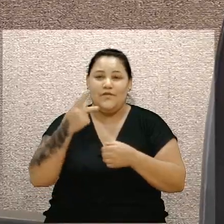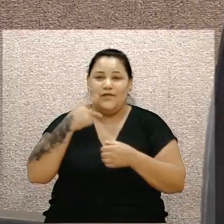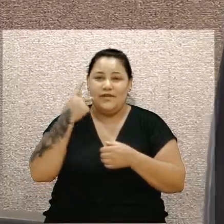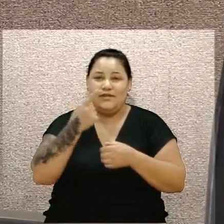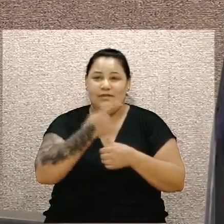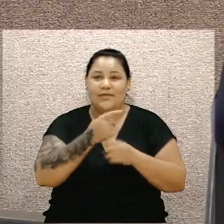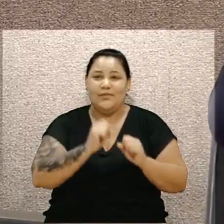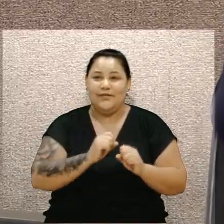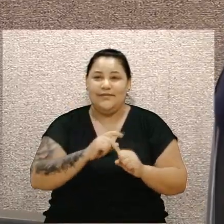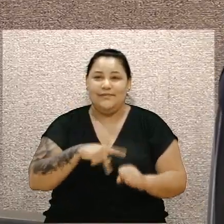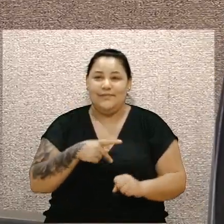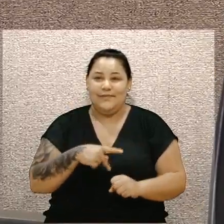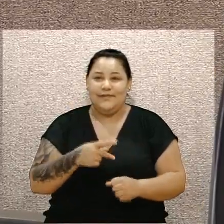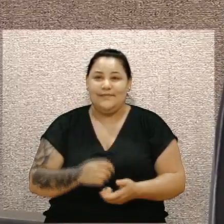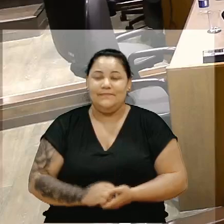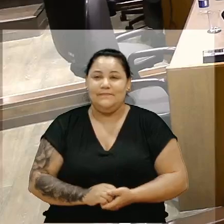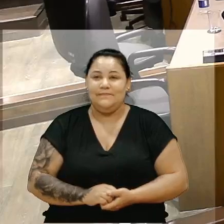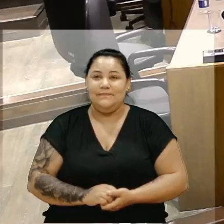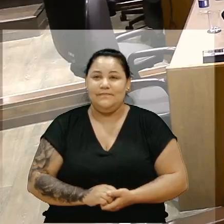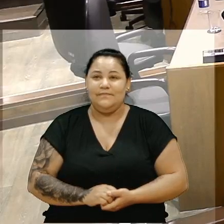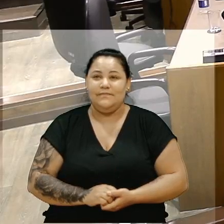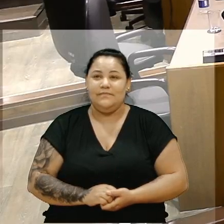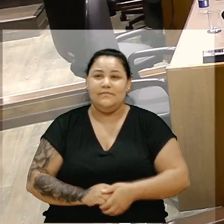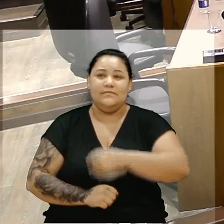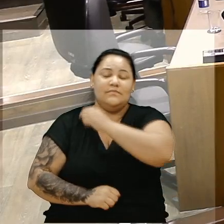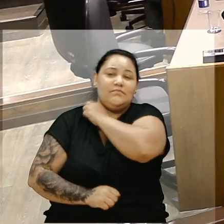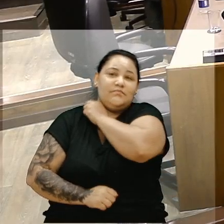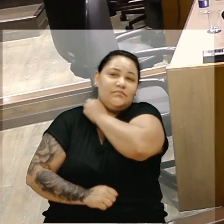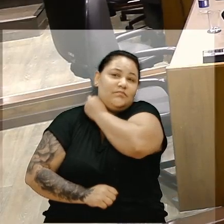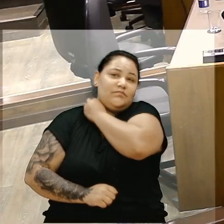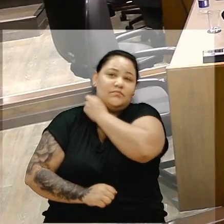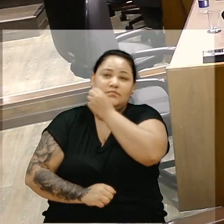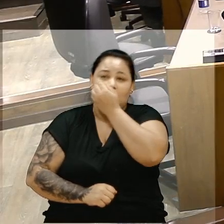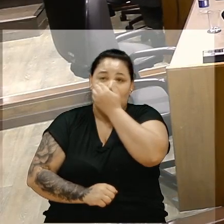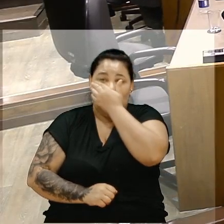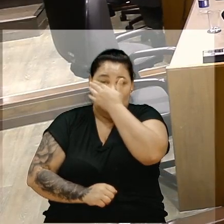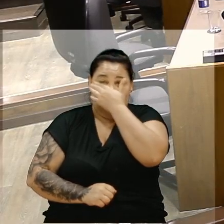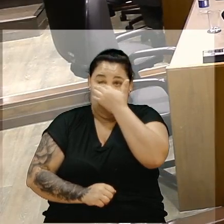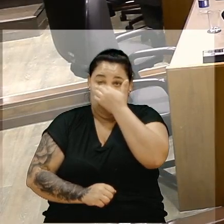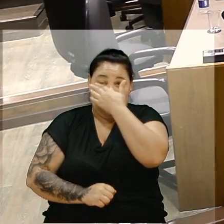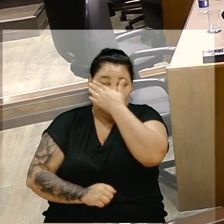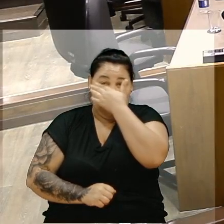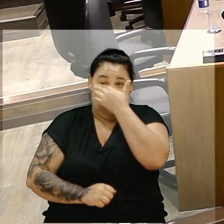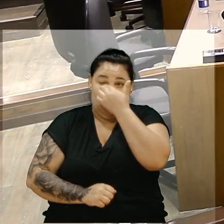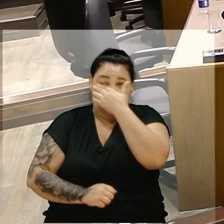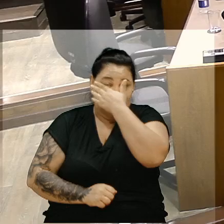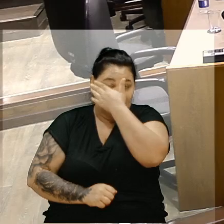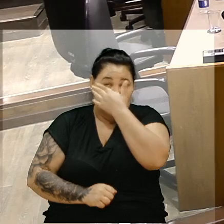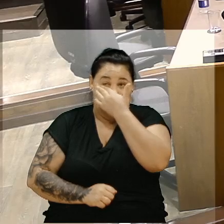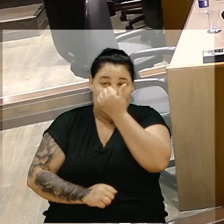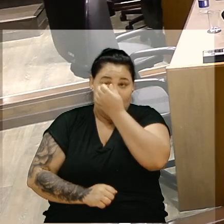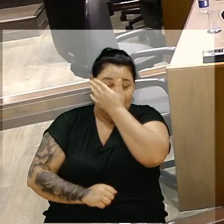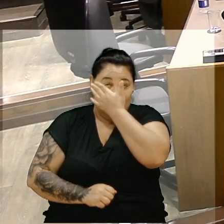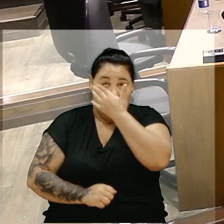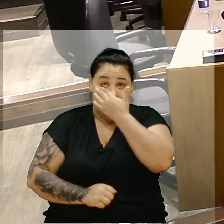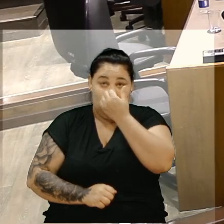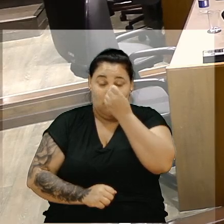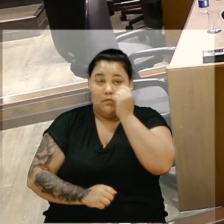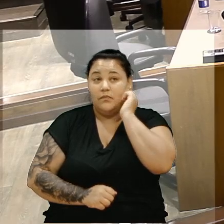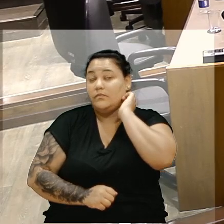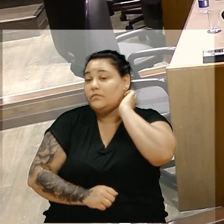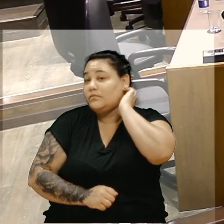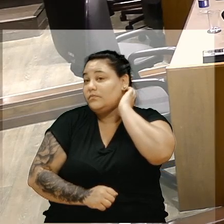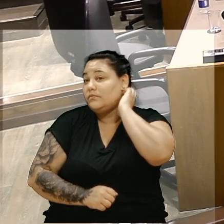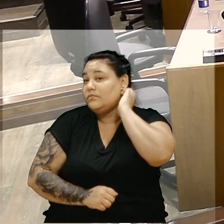isso. Eu posso pedir a declaração de líder já? Sim. Uma declaração de líder. Uma declaração de líder à bancada dos Republicanos.